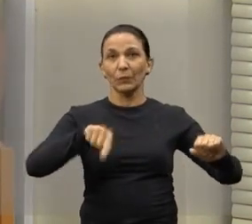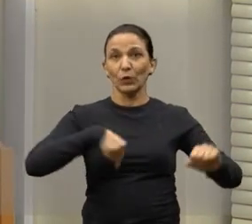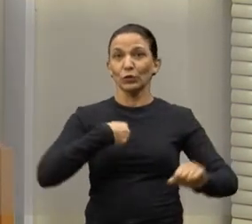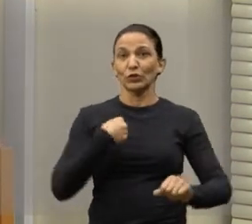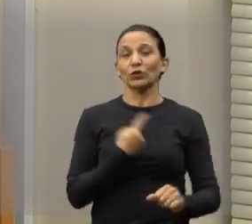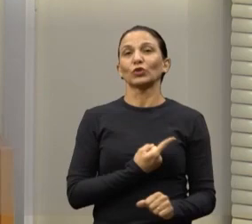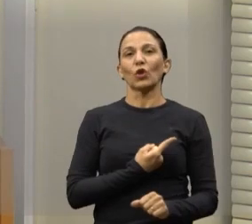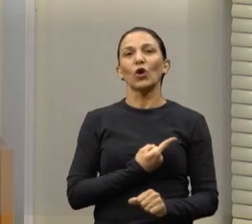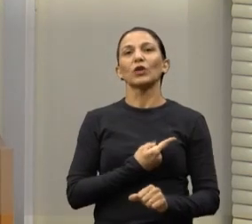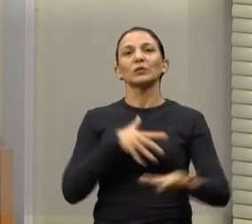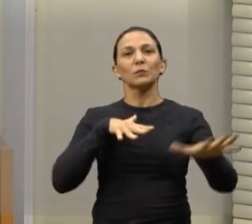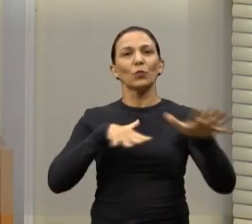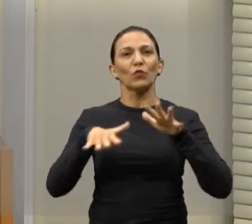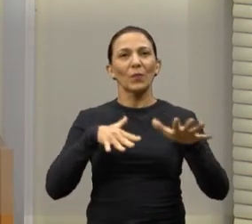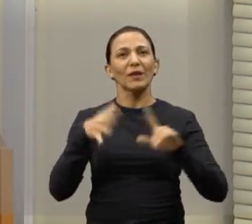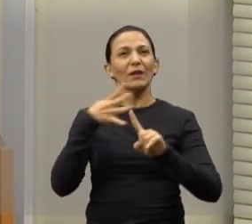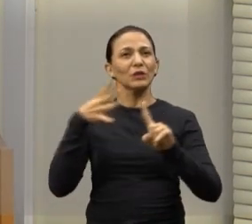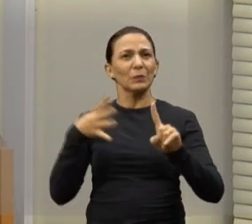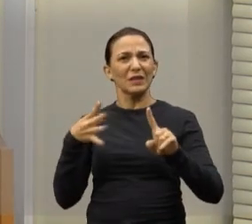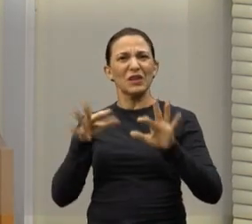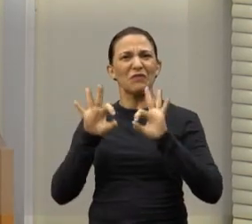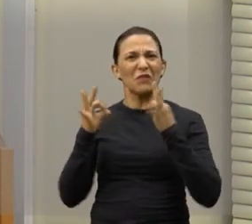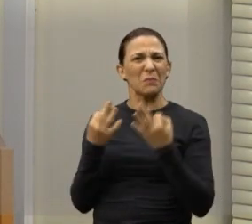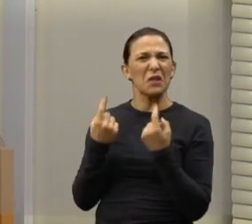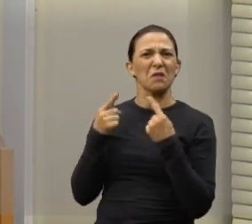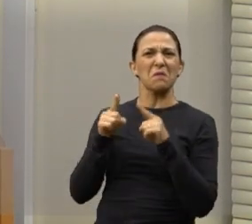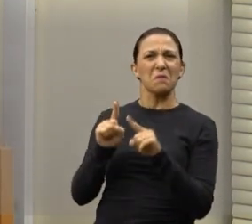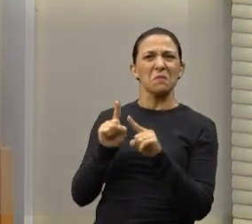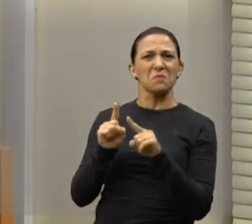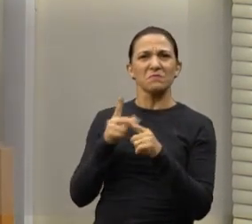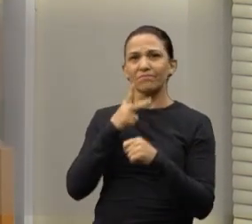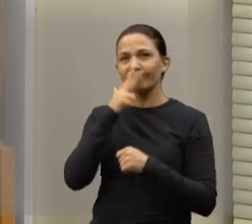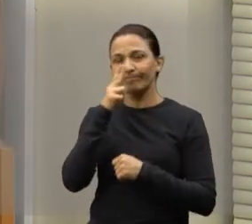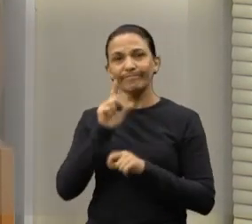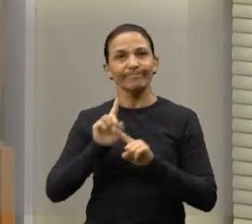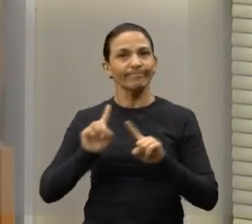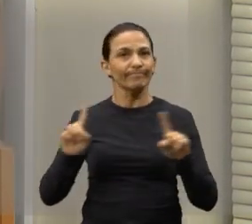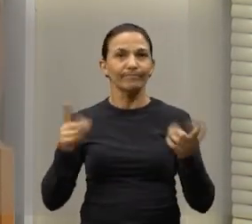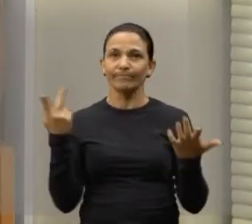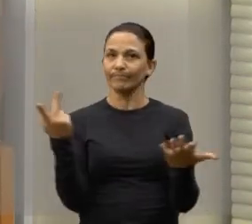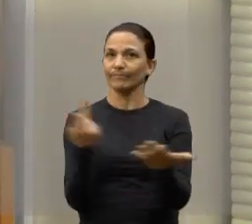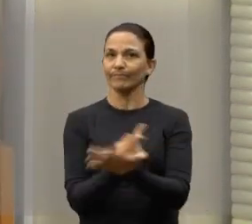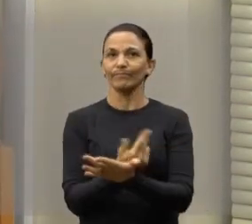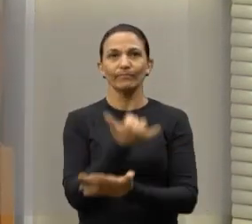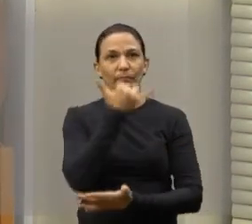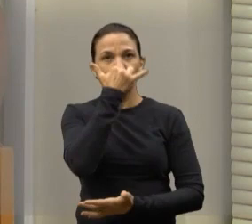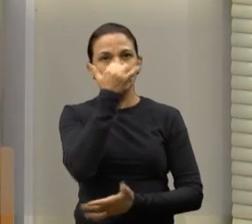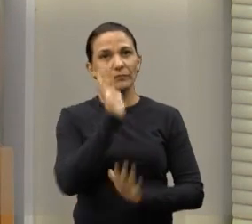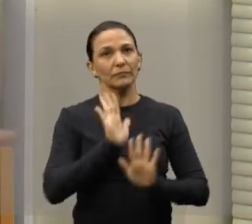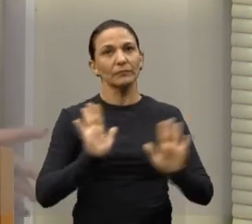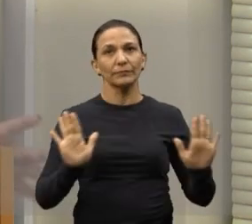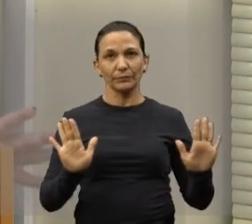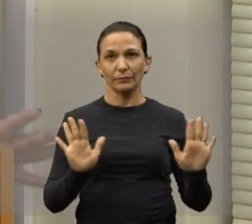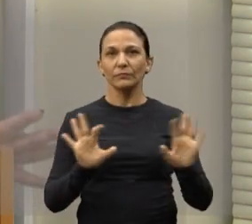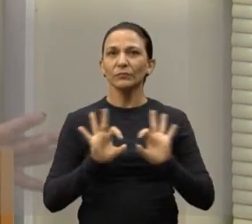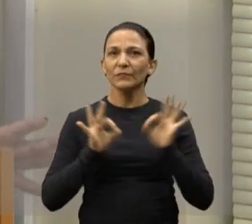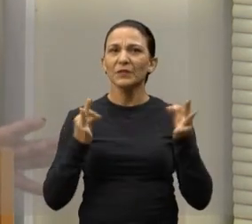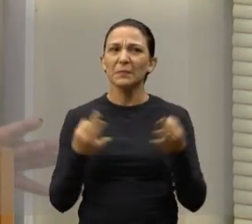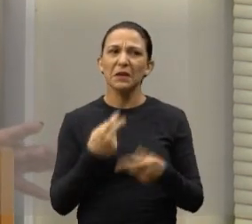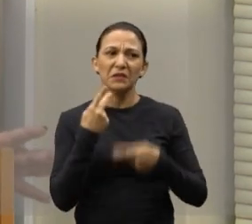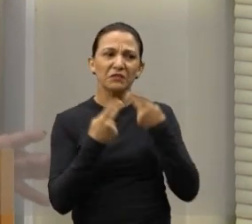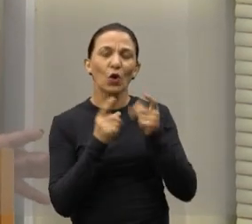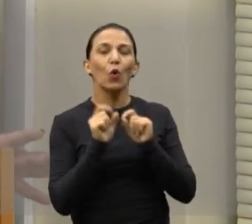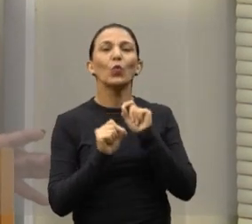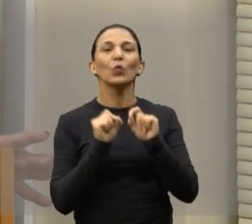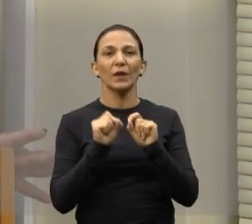do movimento LGBT que somos contra família nós do movimento LGBT que somos contra a família que eles